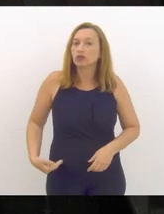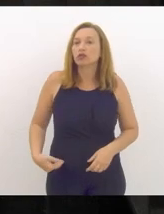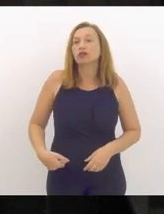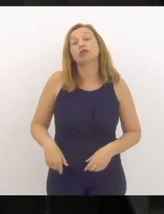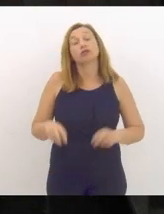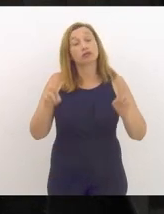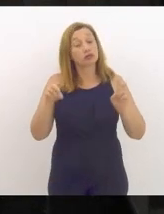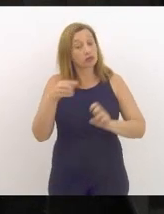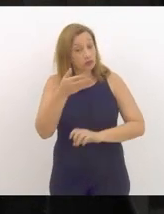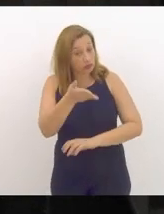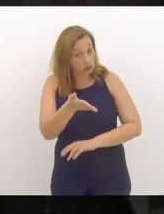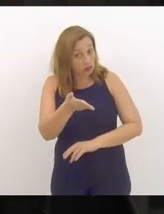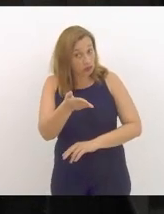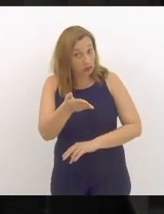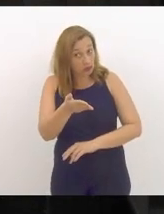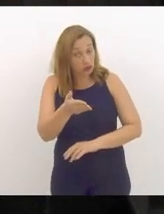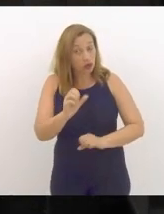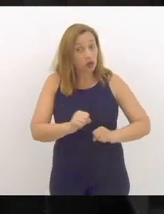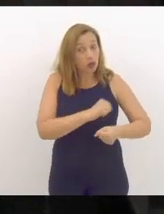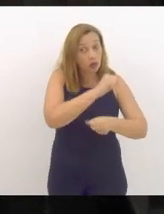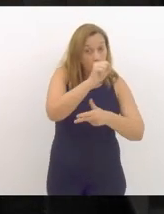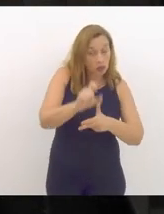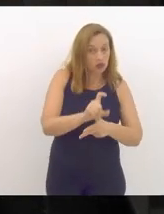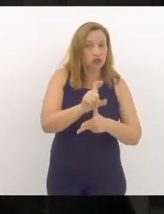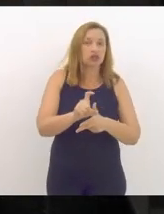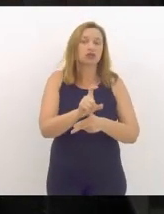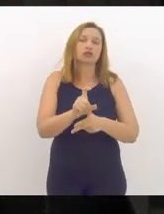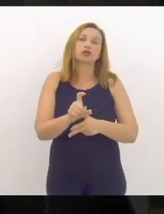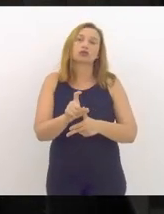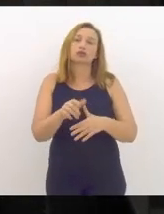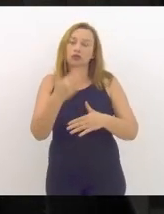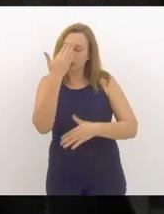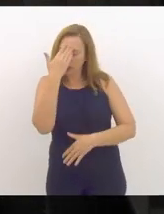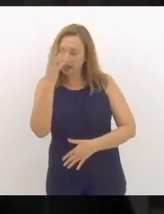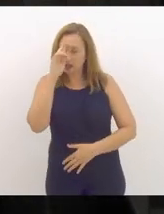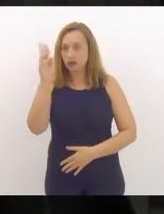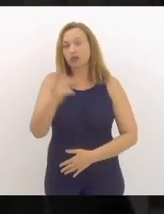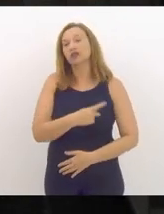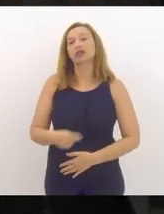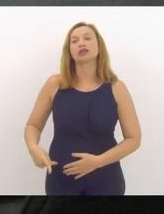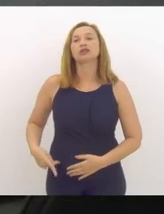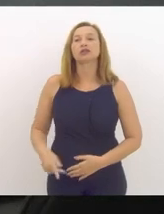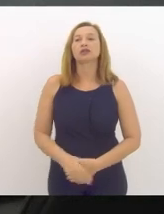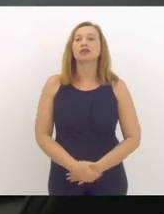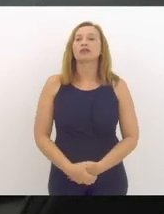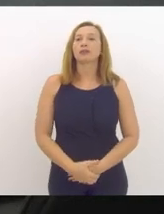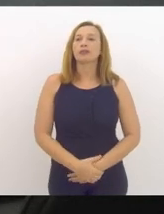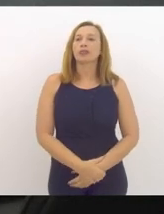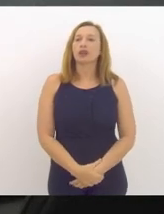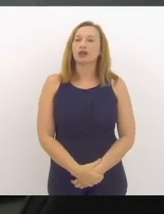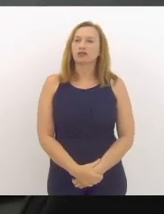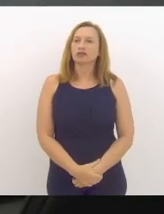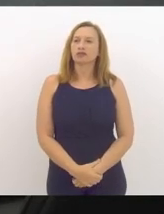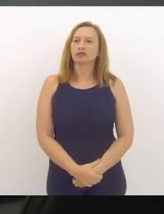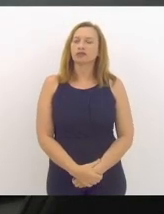caso específico, o Poder Executivo Fluminense. Muito obrigado, senhora presidente.